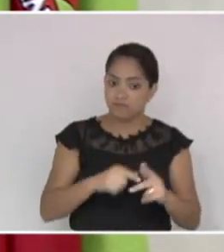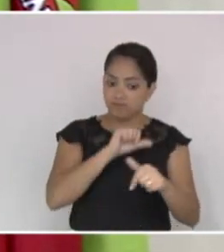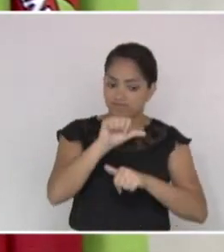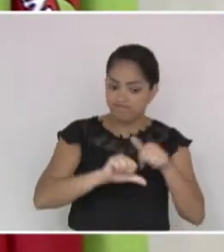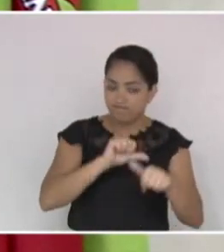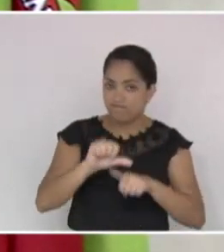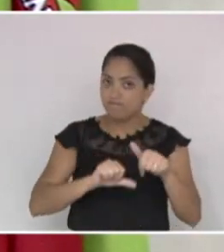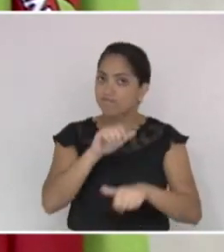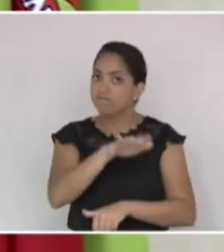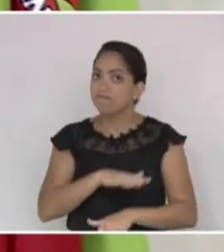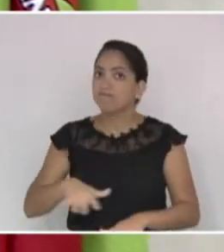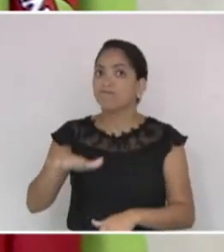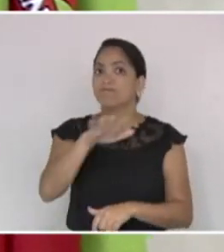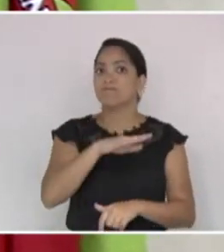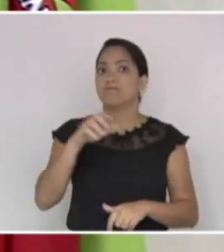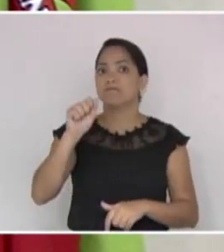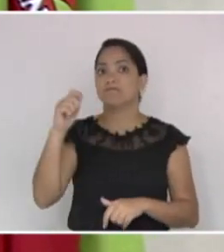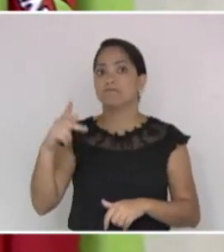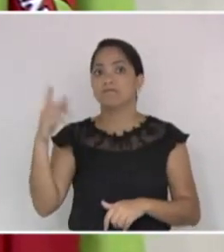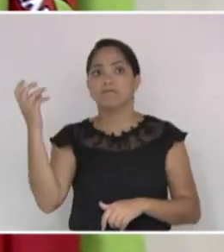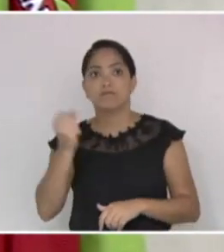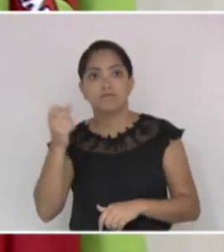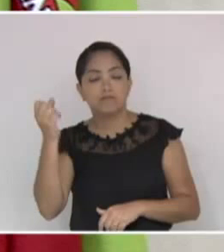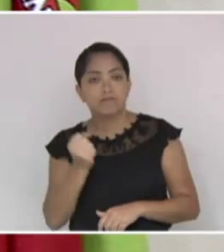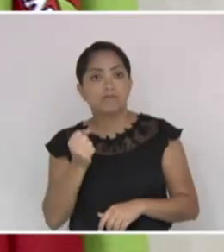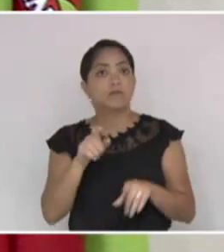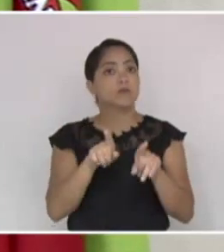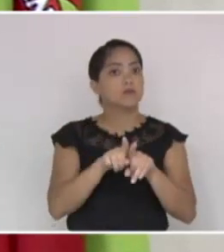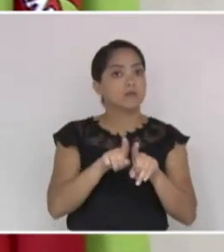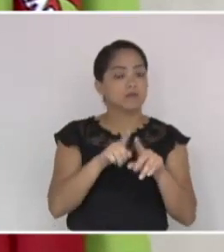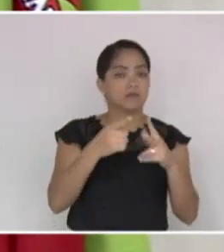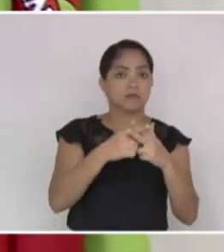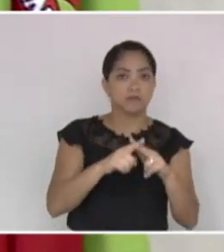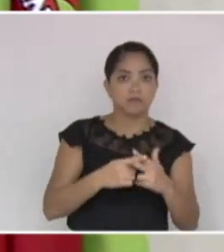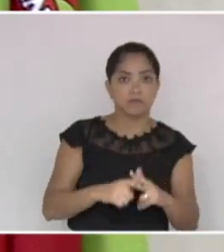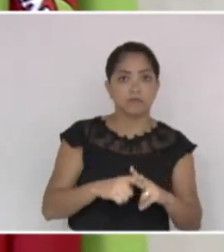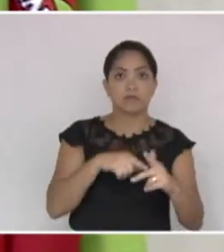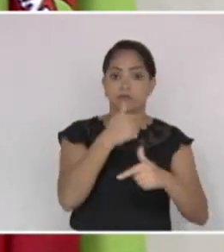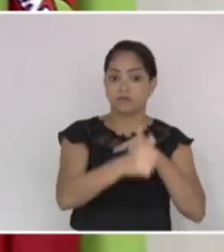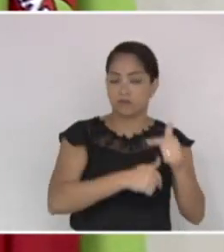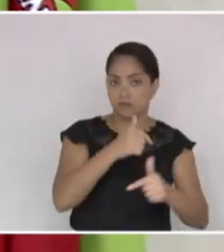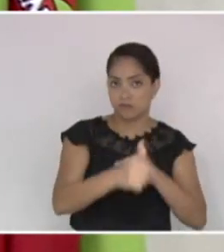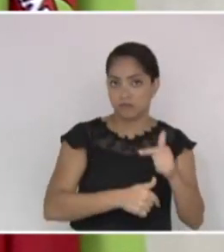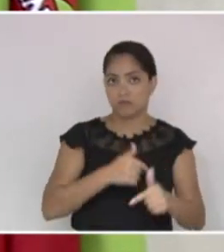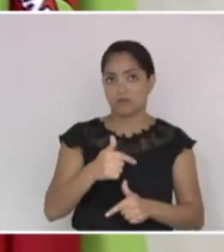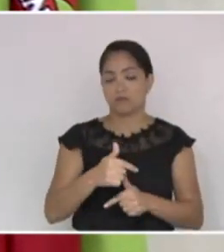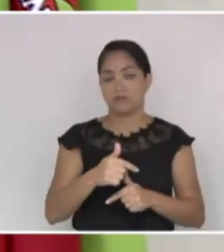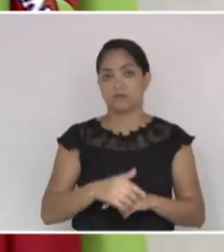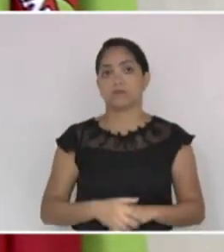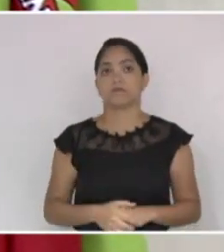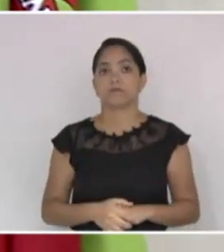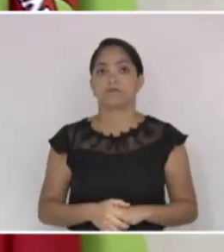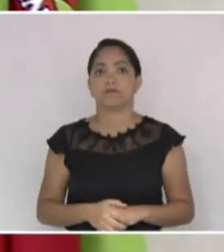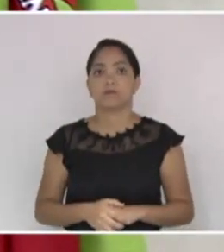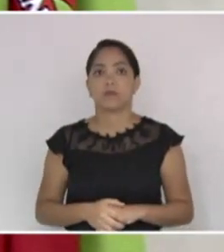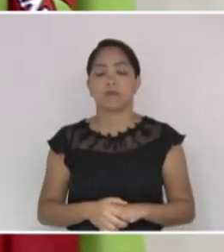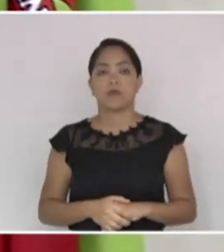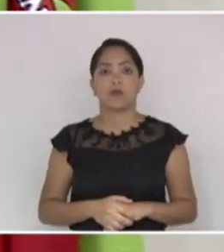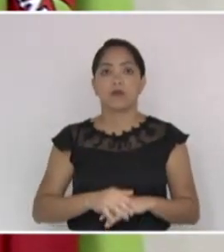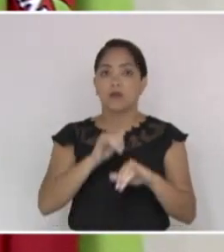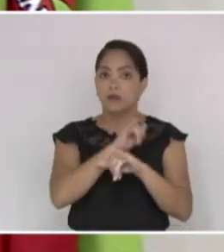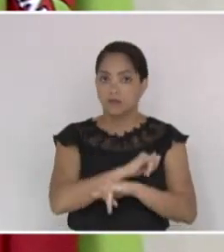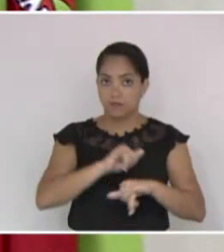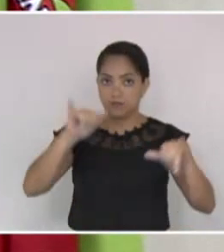tanto da reforma da Previdência, como também a reforma trabalhista. Na mensagem enviada